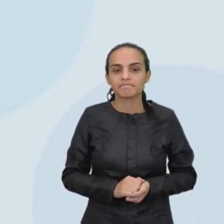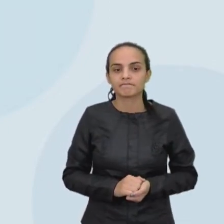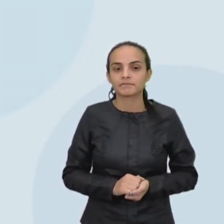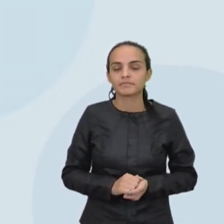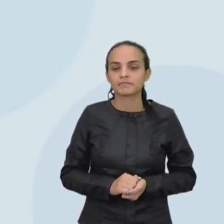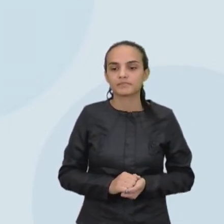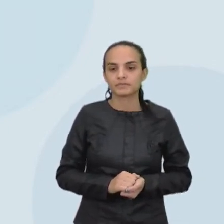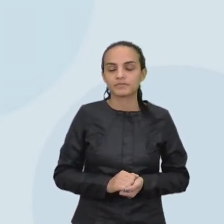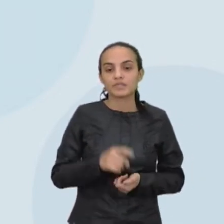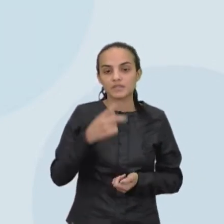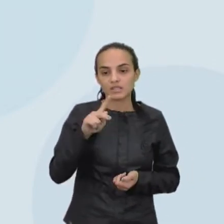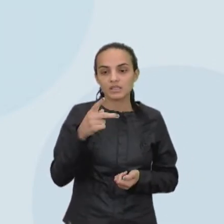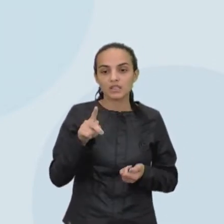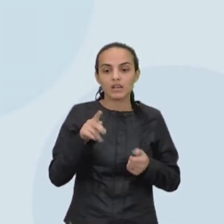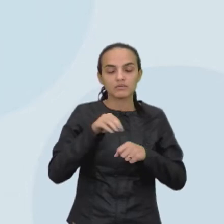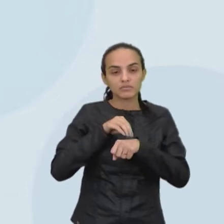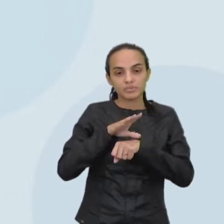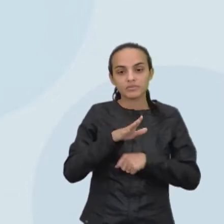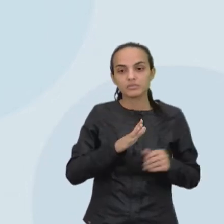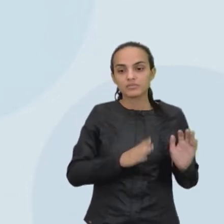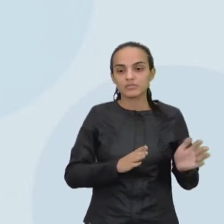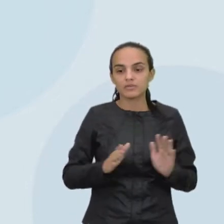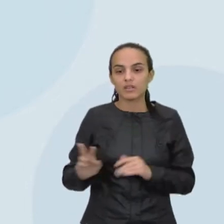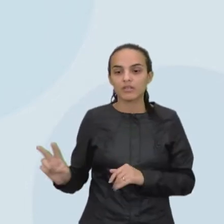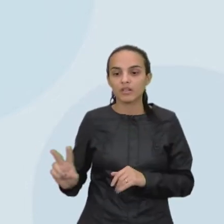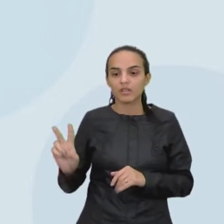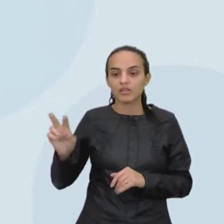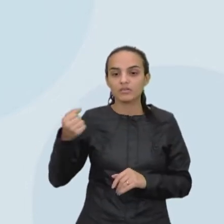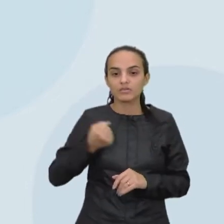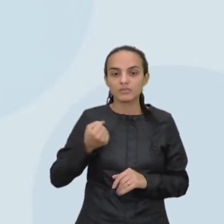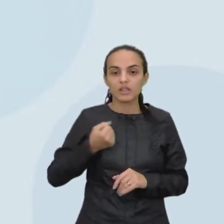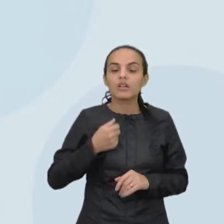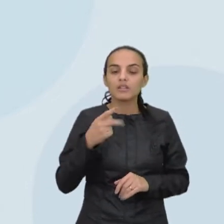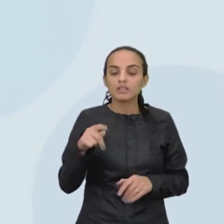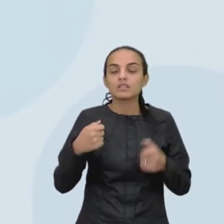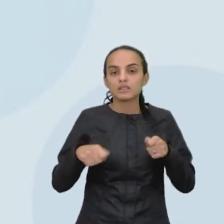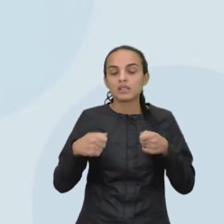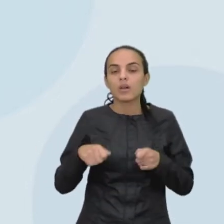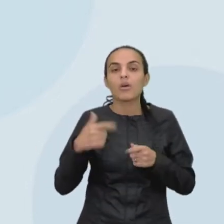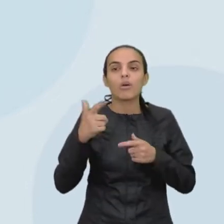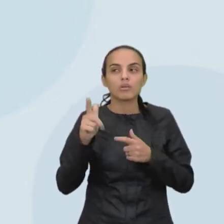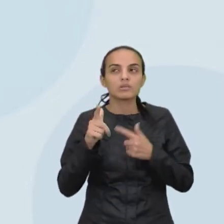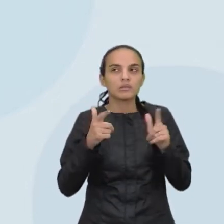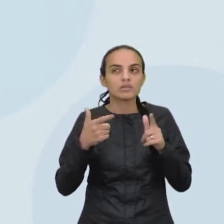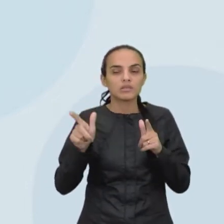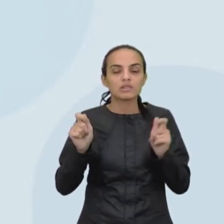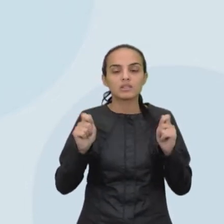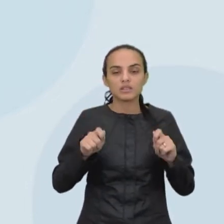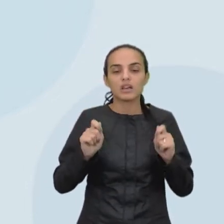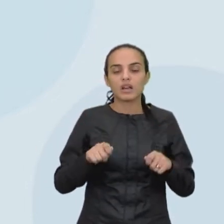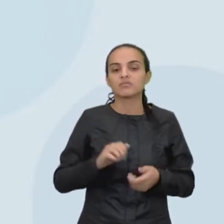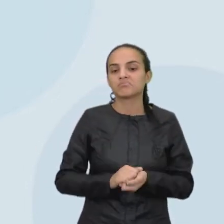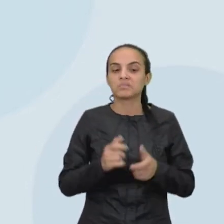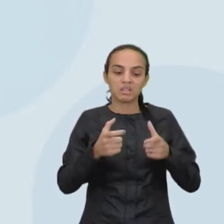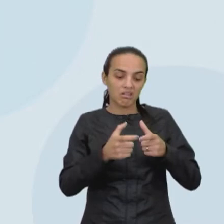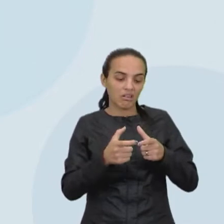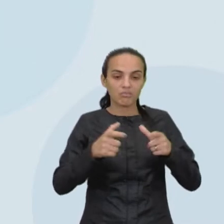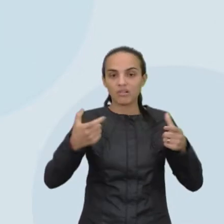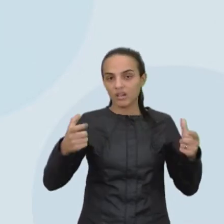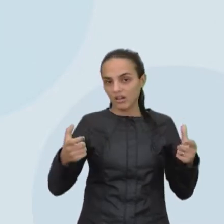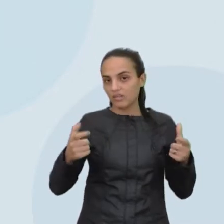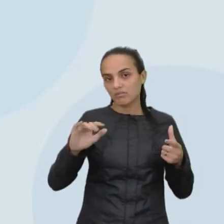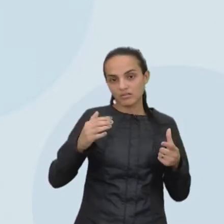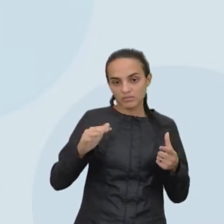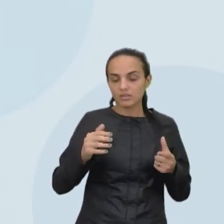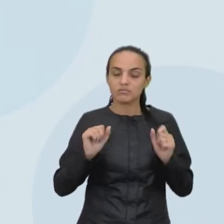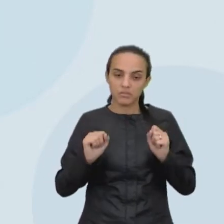beleza. Tá, você está ordenando com valores numéricos, mas você tem outras possibilidades de ordenar, pequeno, grande, médio, enfim. Tá? Então,